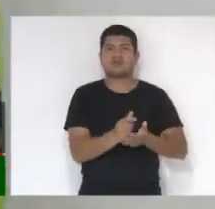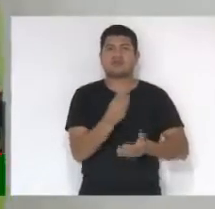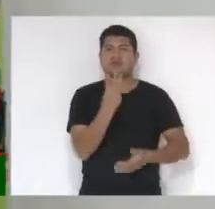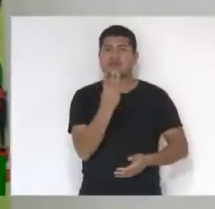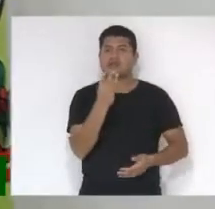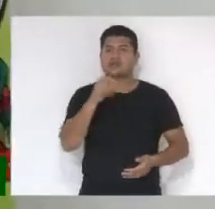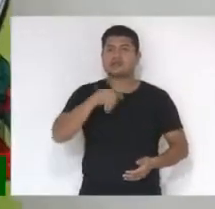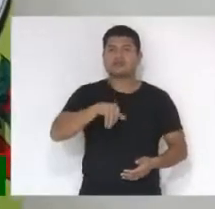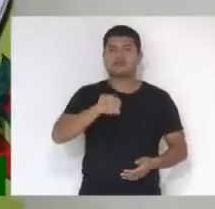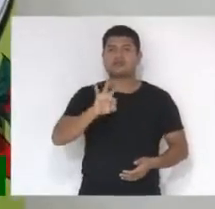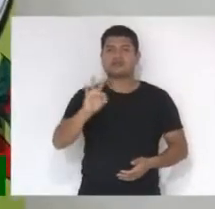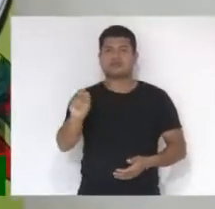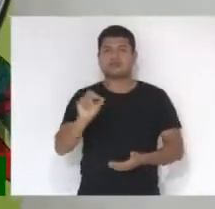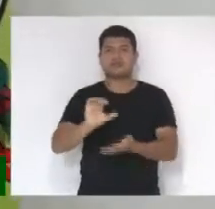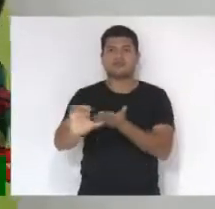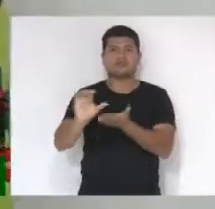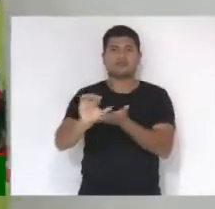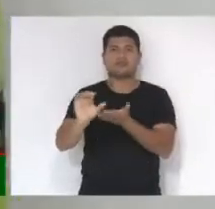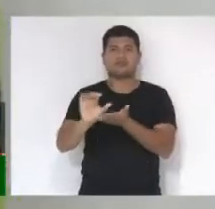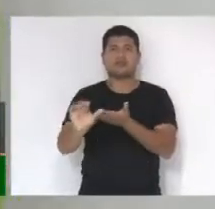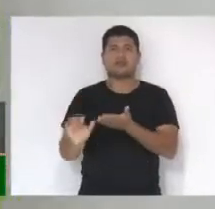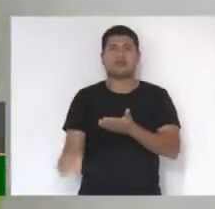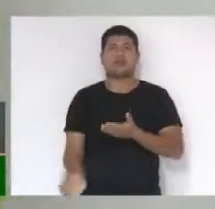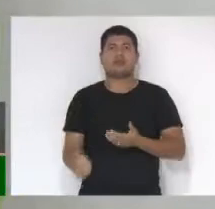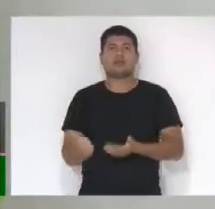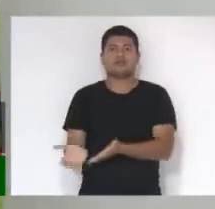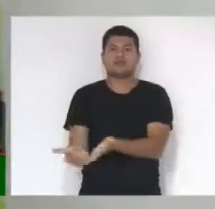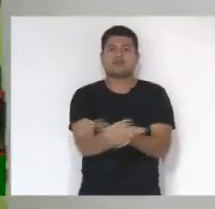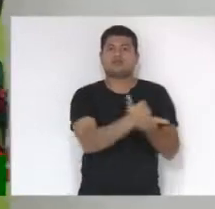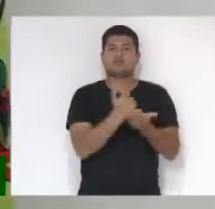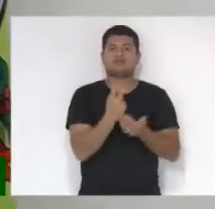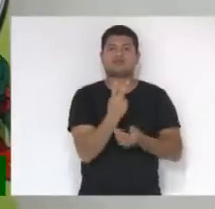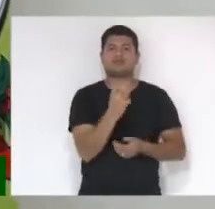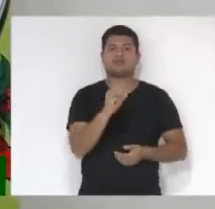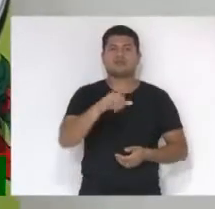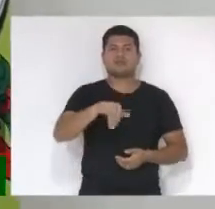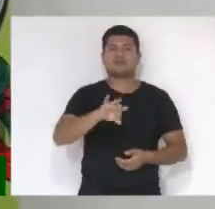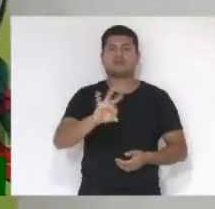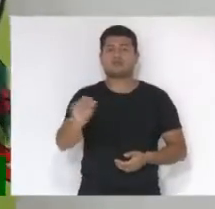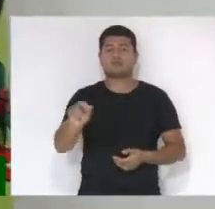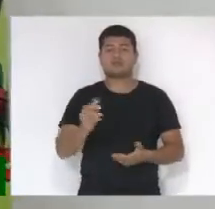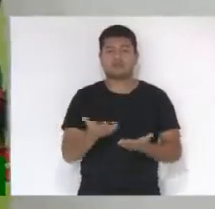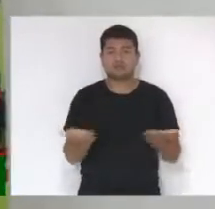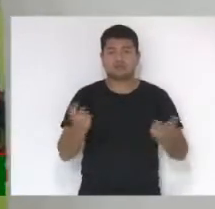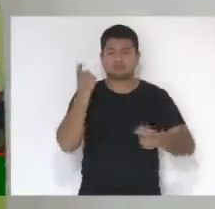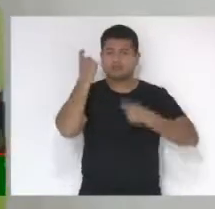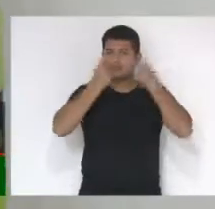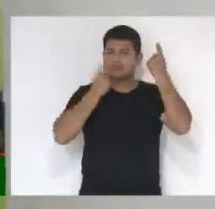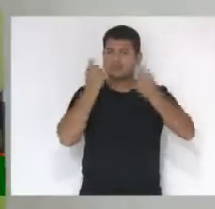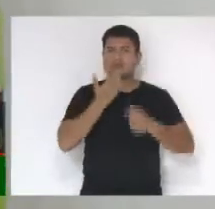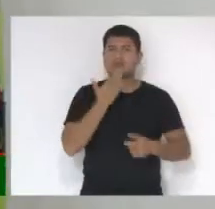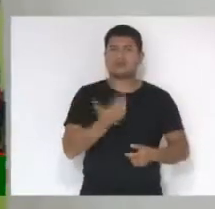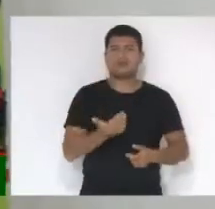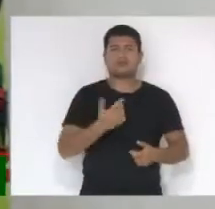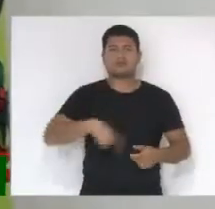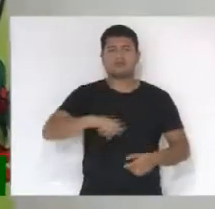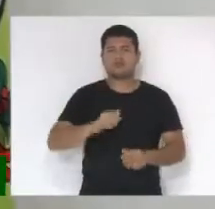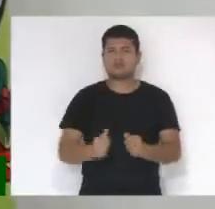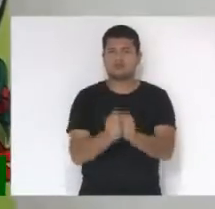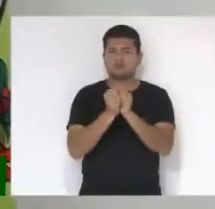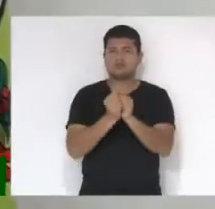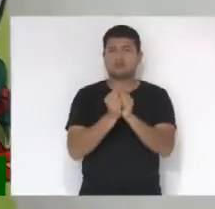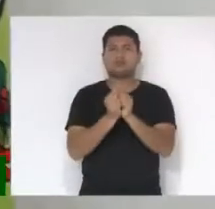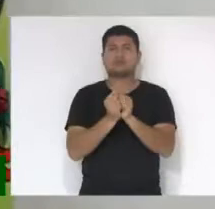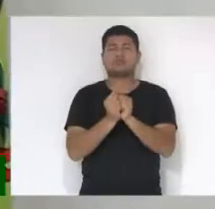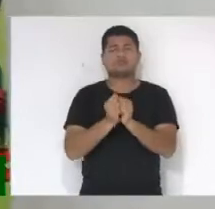milhões, ou melhor, investindo 3 milhões, nós tivemos um retorno de mais de 20 milhões de reais. Que fica essa preocupação, esse apelo, e possamos unir forças realmente